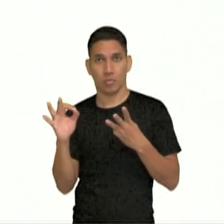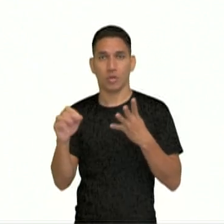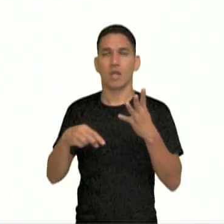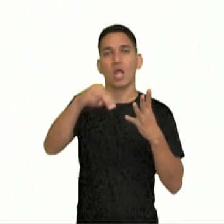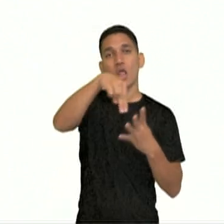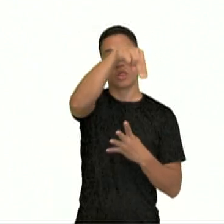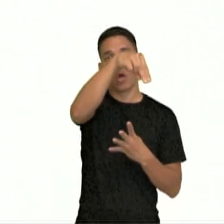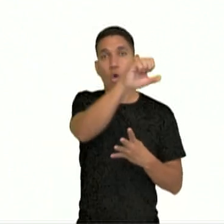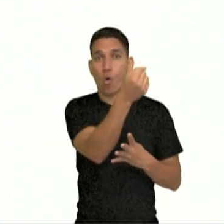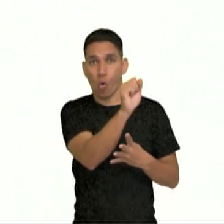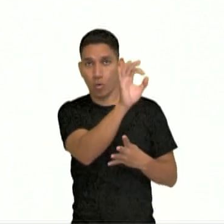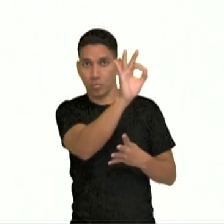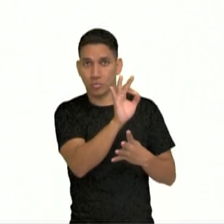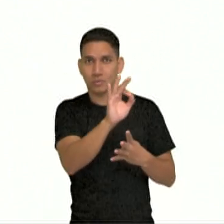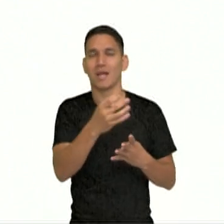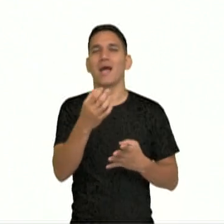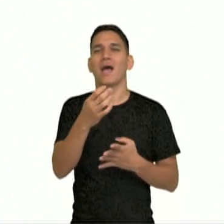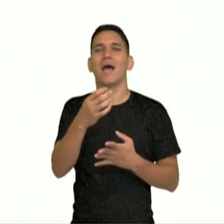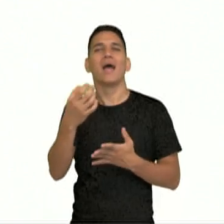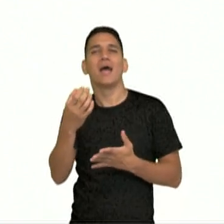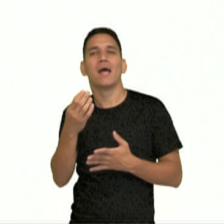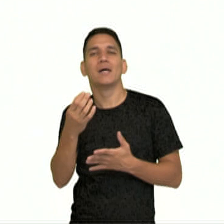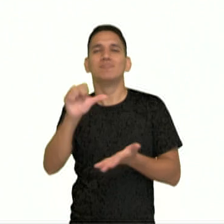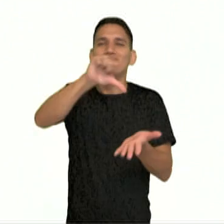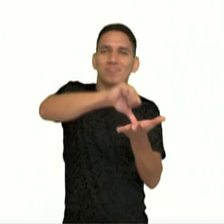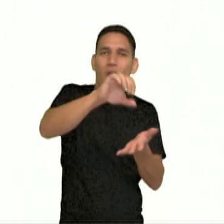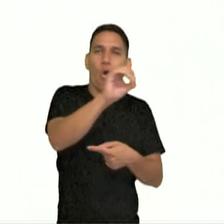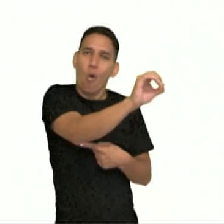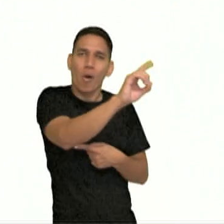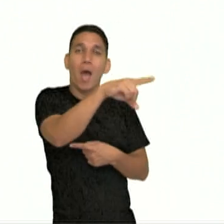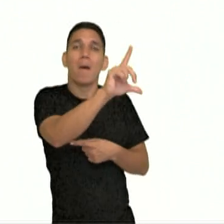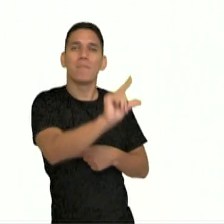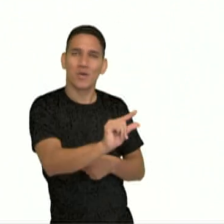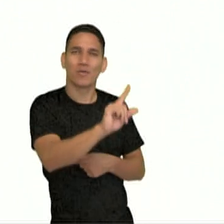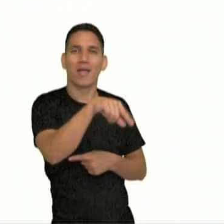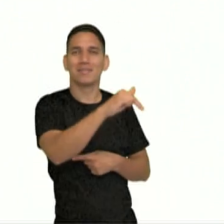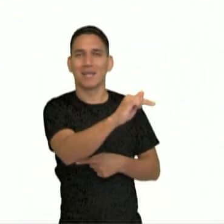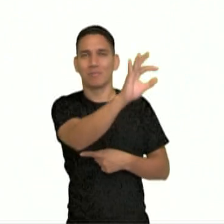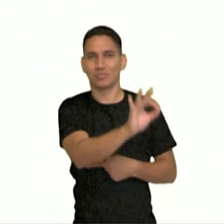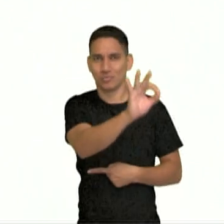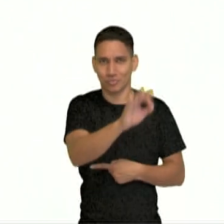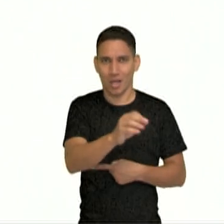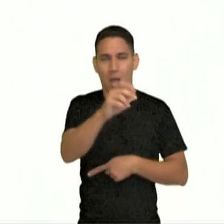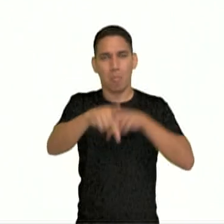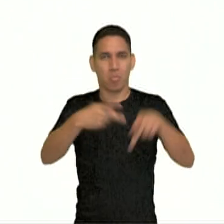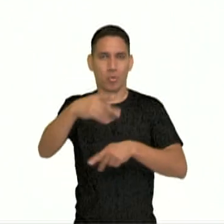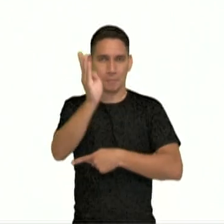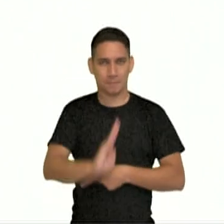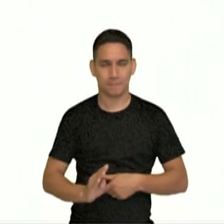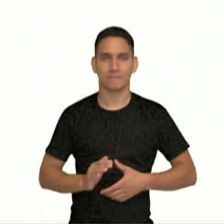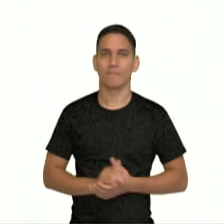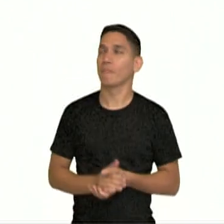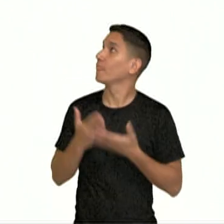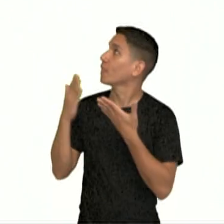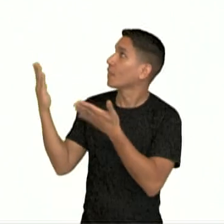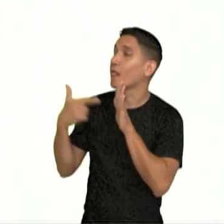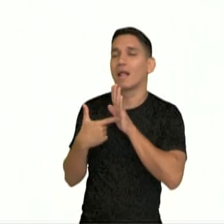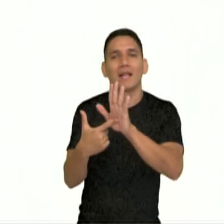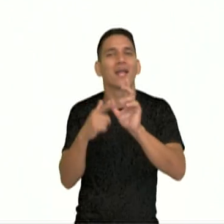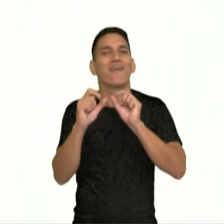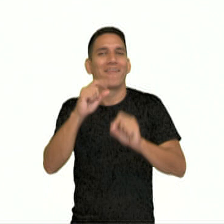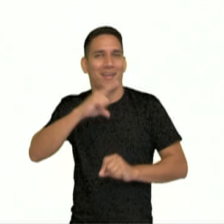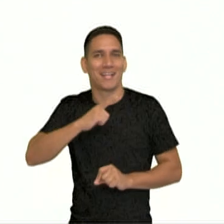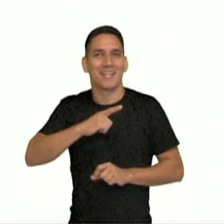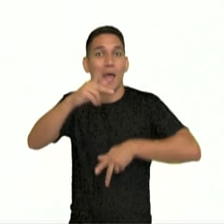8% e o Centro-Oeste, que é a menor em termos de distribuição de população, ali com 7% da população do Brasil. Aqui nós vamos ter